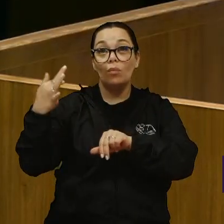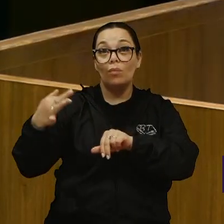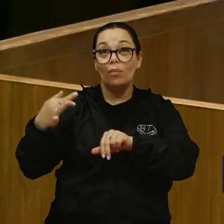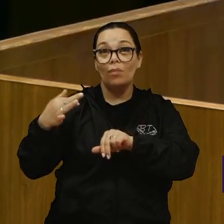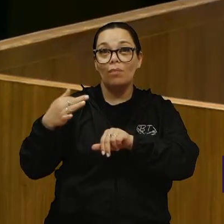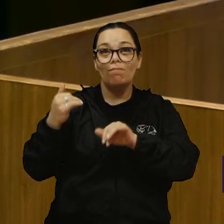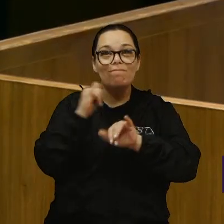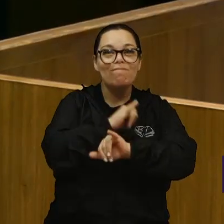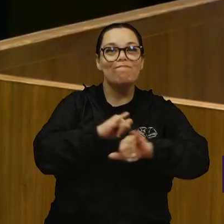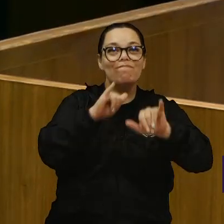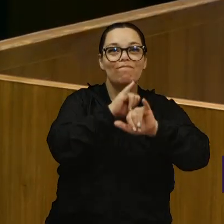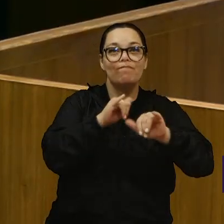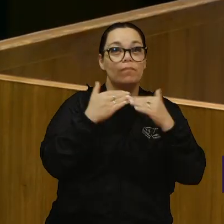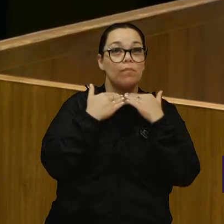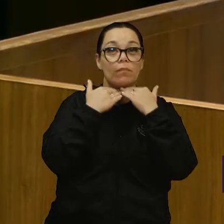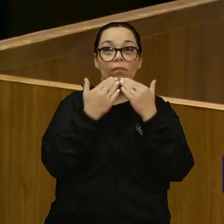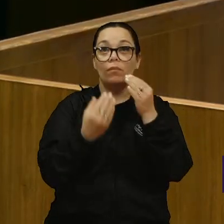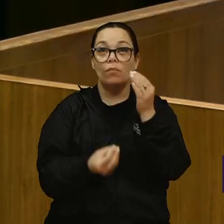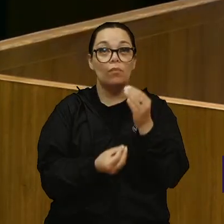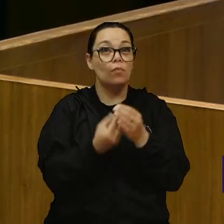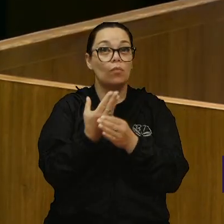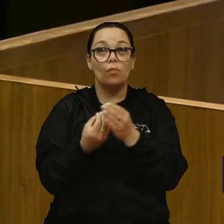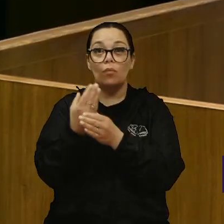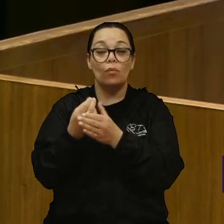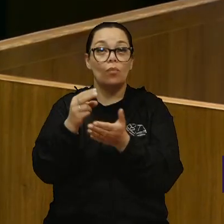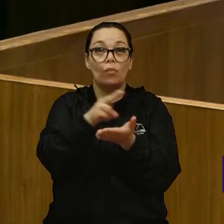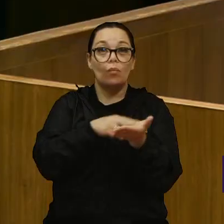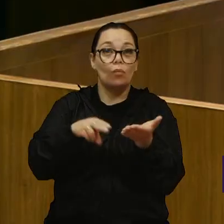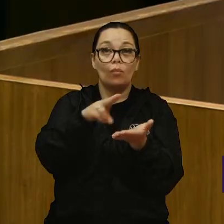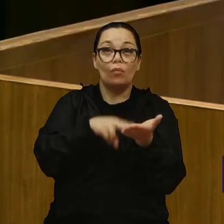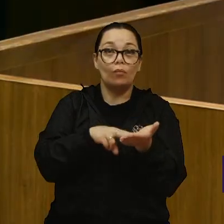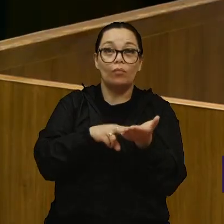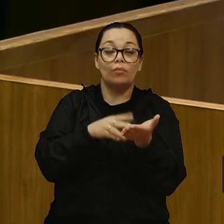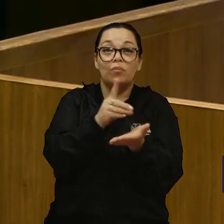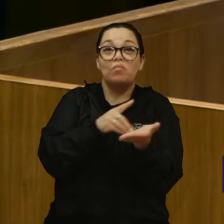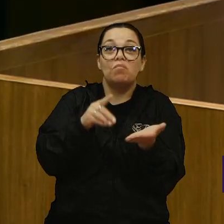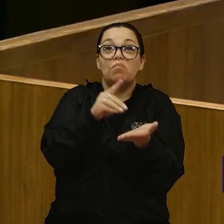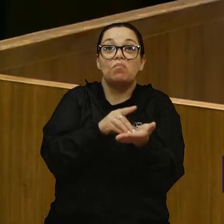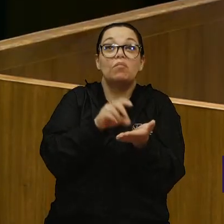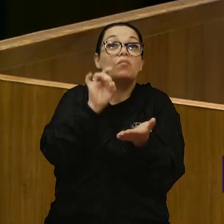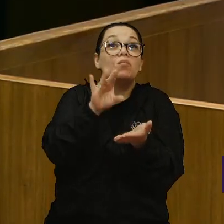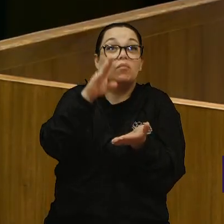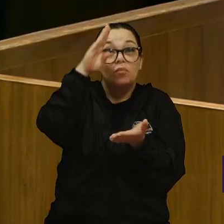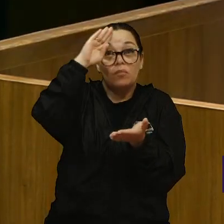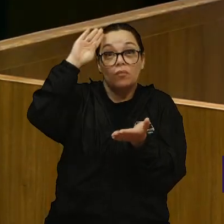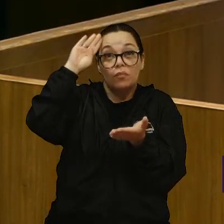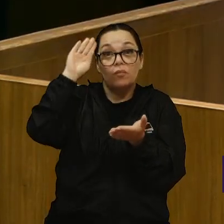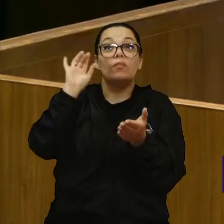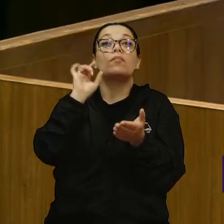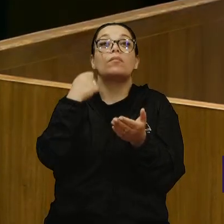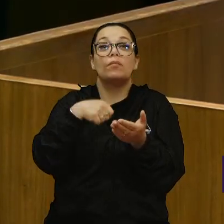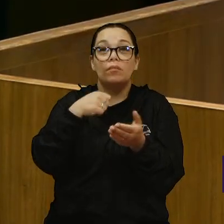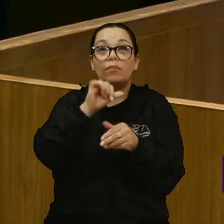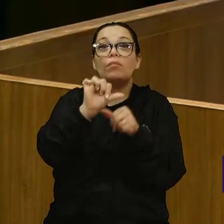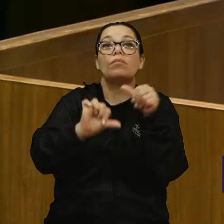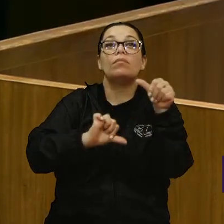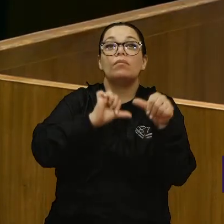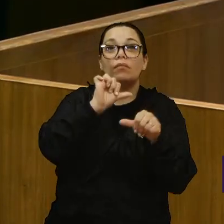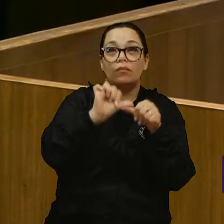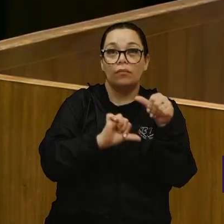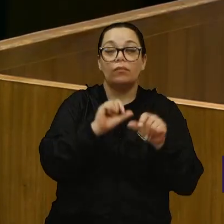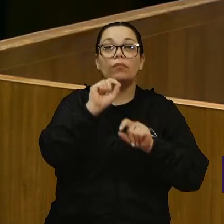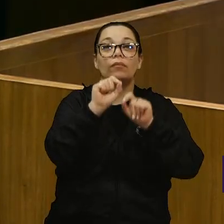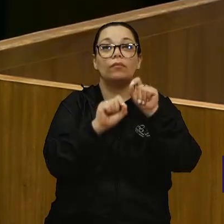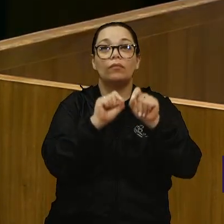informação. Não adianta produzir diagnósticos que fiquem apenas na academia. É preciso transformar